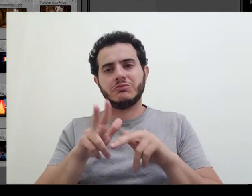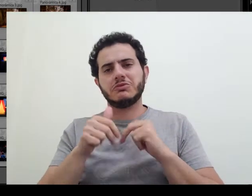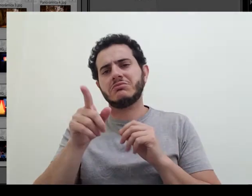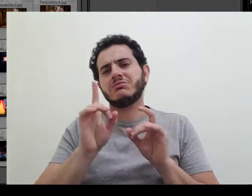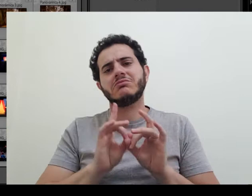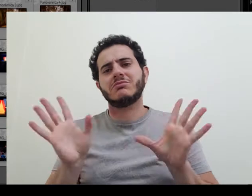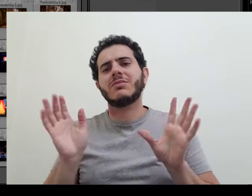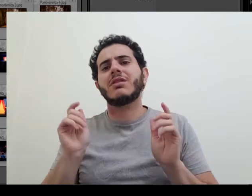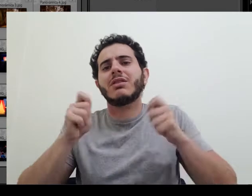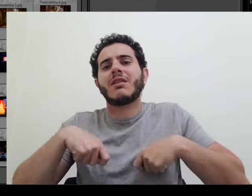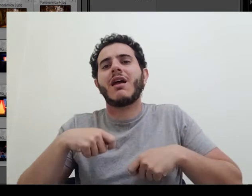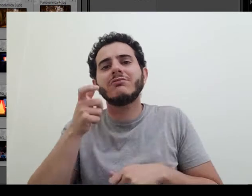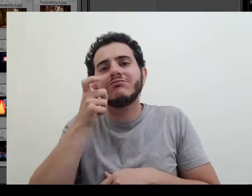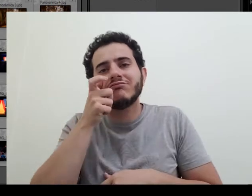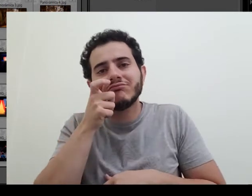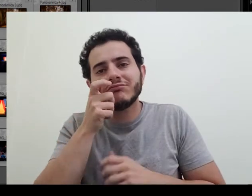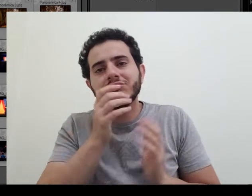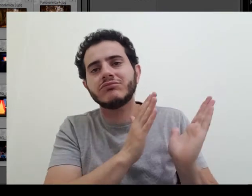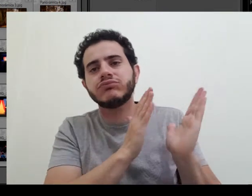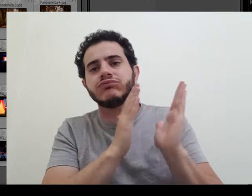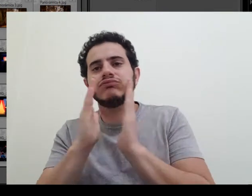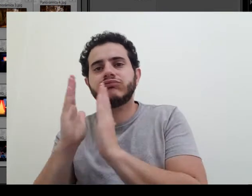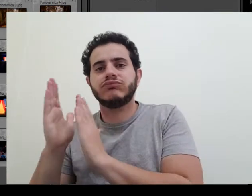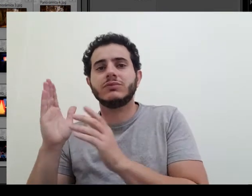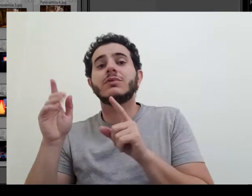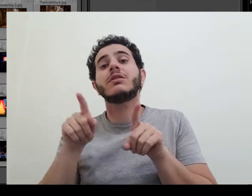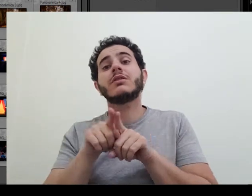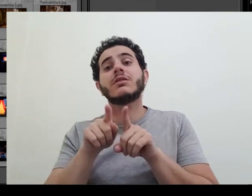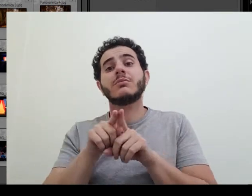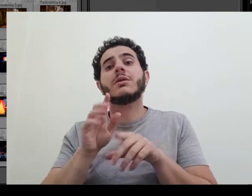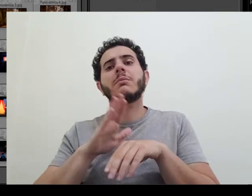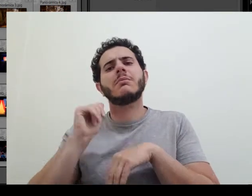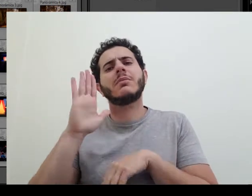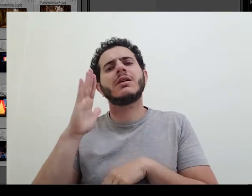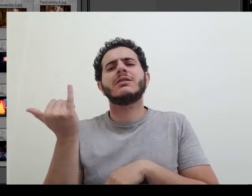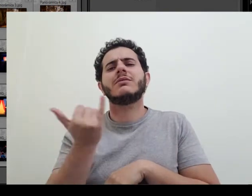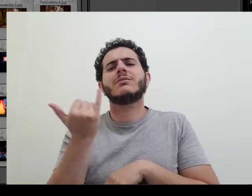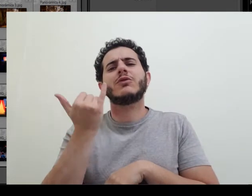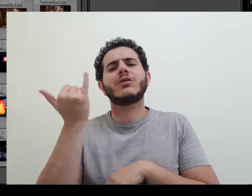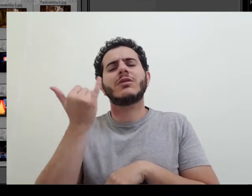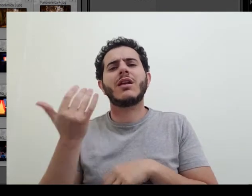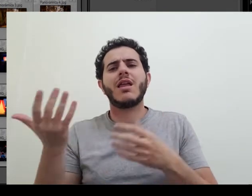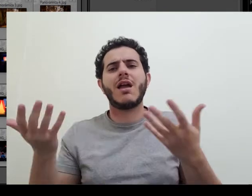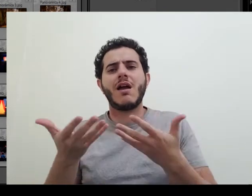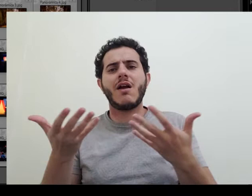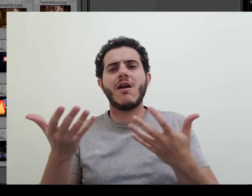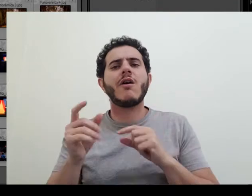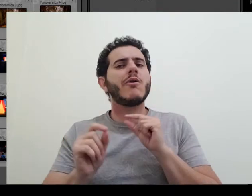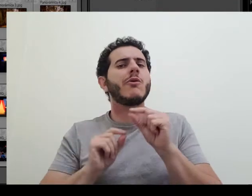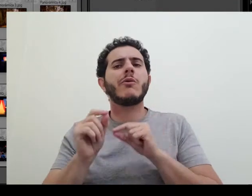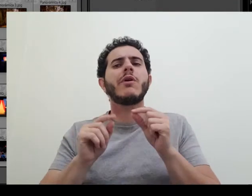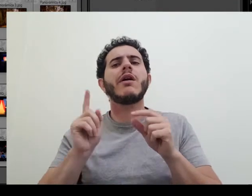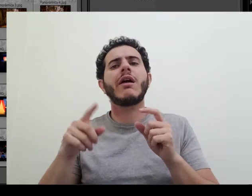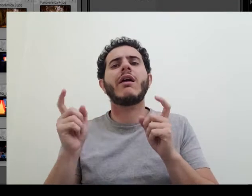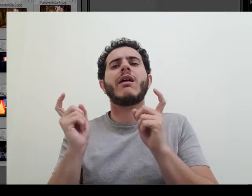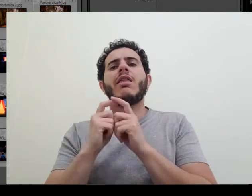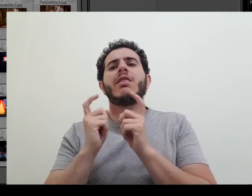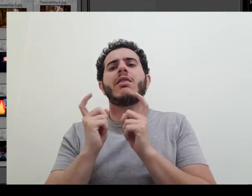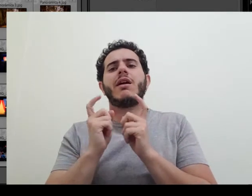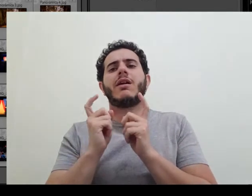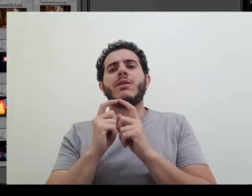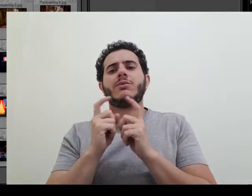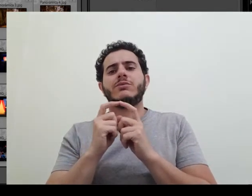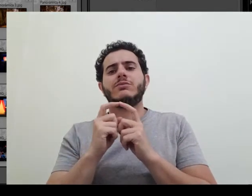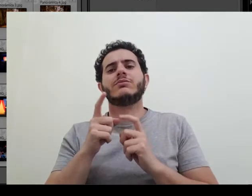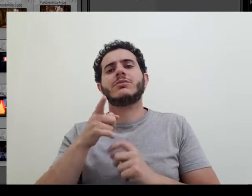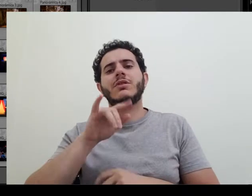imagem por aqui. E aí embaixo, que é o mais importante para esse momento que a gente está conversando agora, é o catálogo. Então, aqui são as